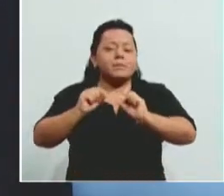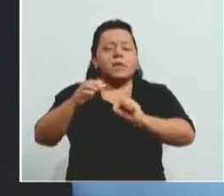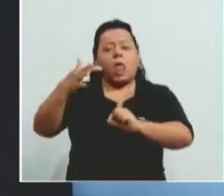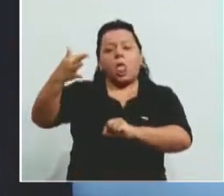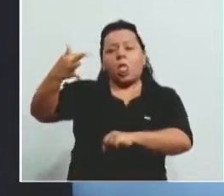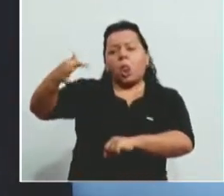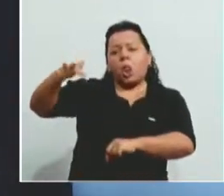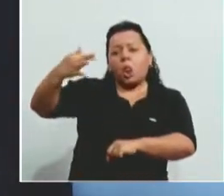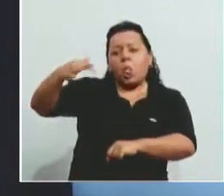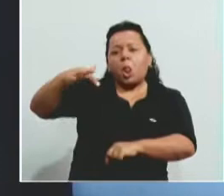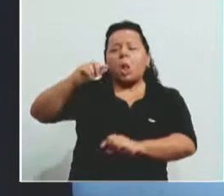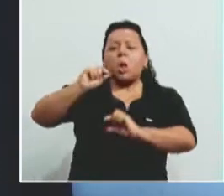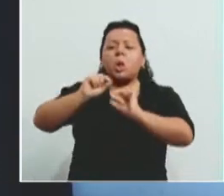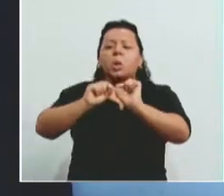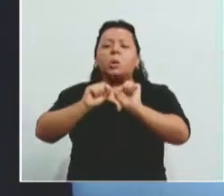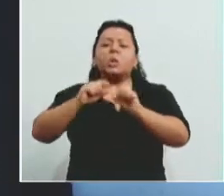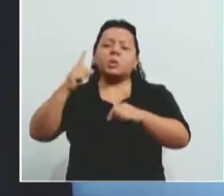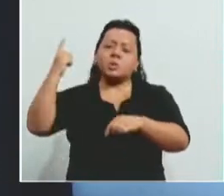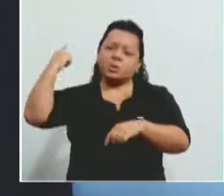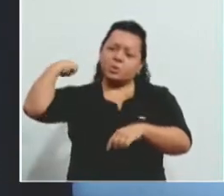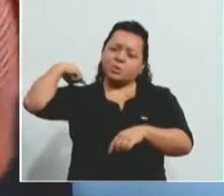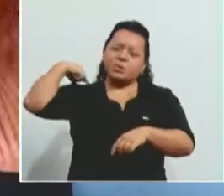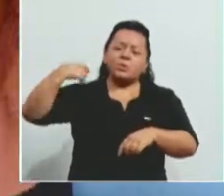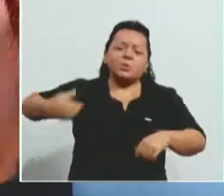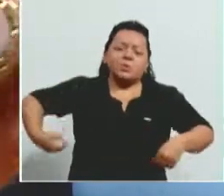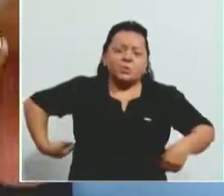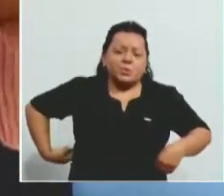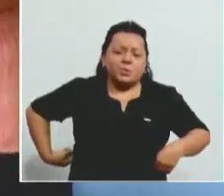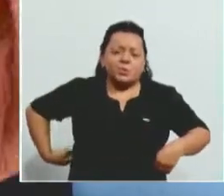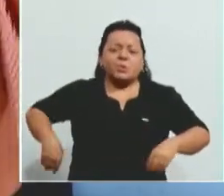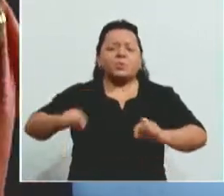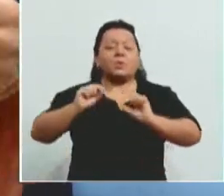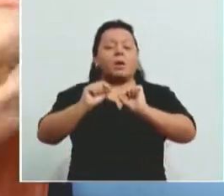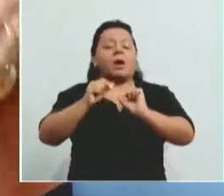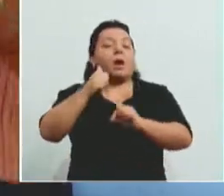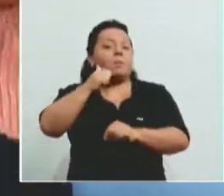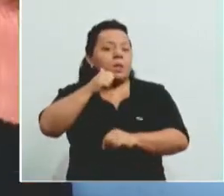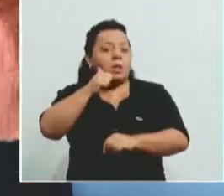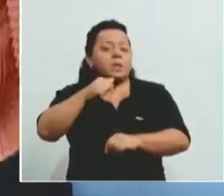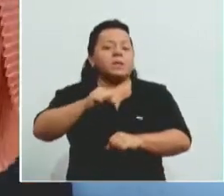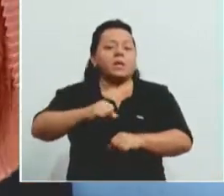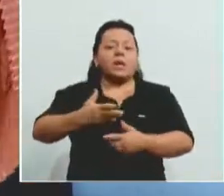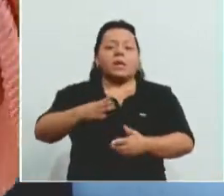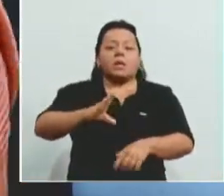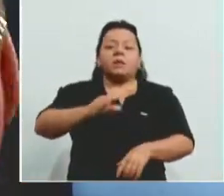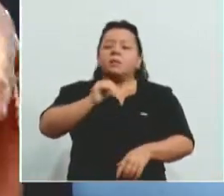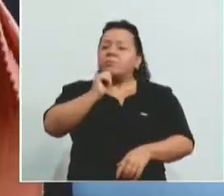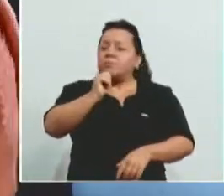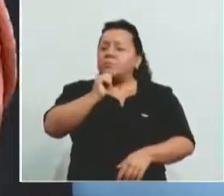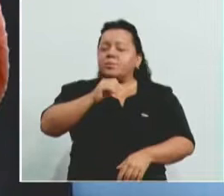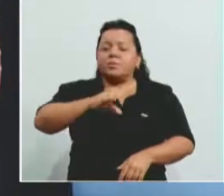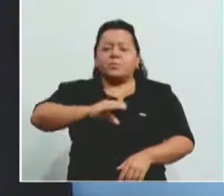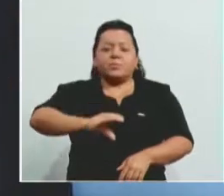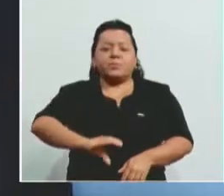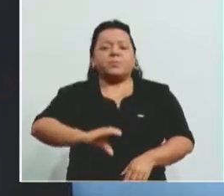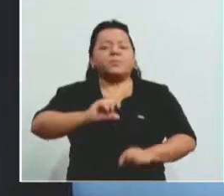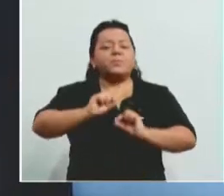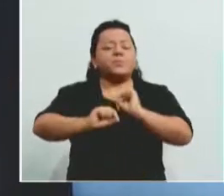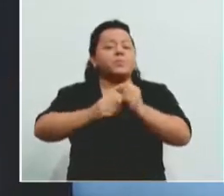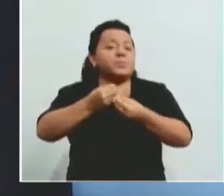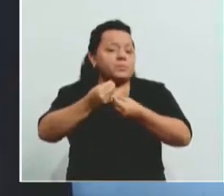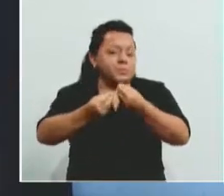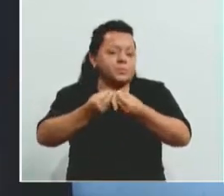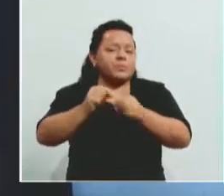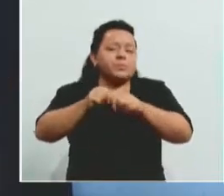lombares. Então, por isso que pode, durante o período menstrual, que é o período que a mulher está sangrando, liberando prostaglandina, então ela